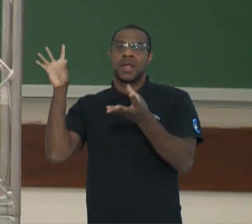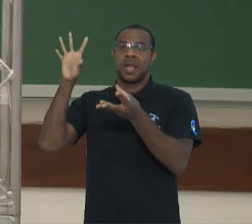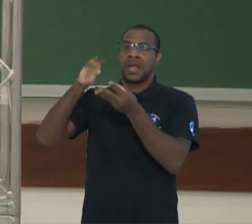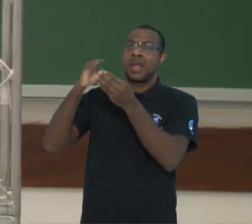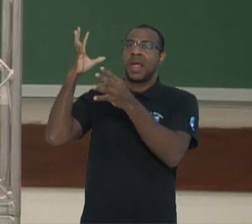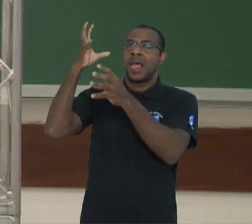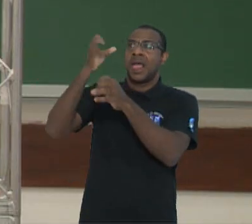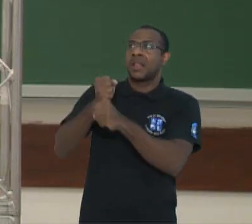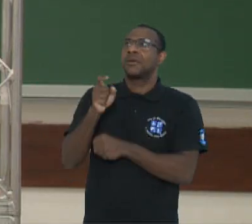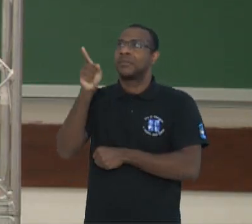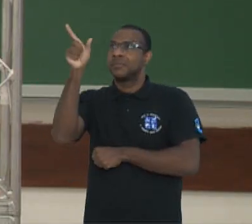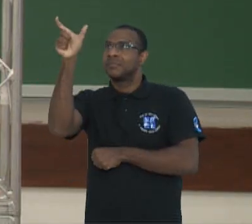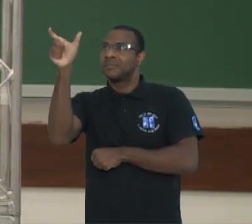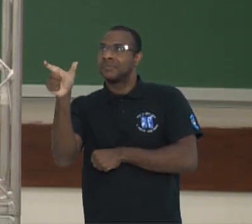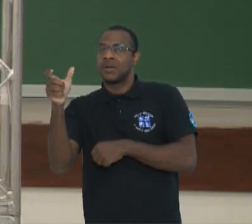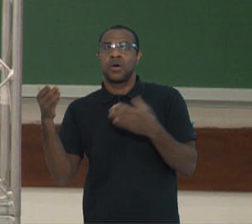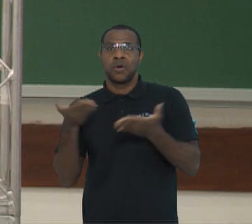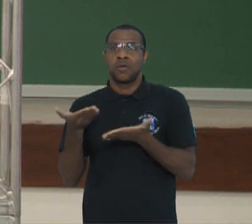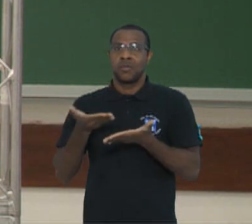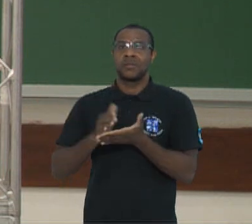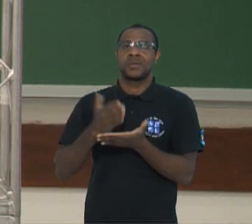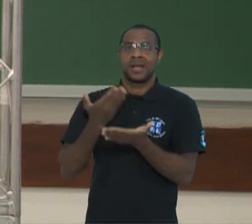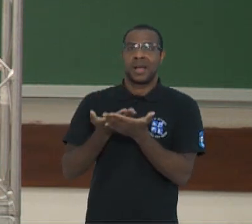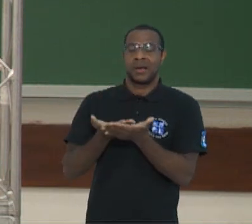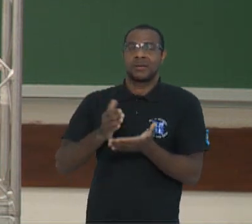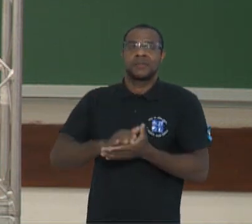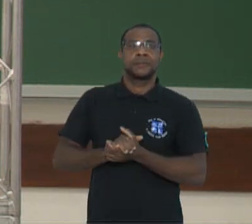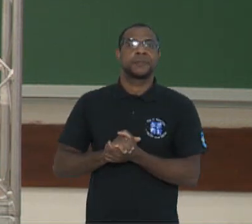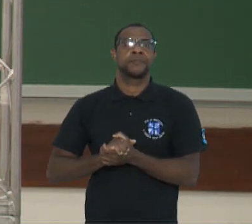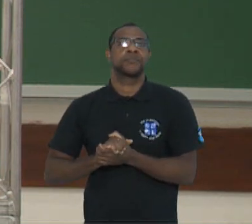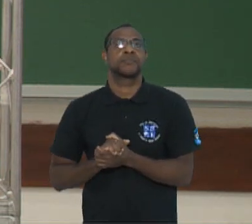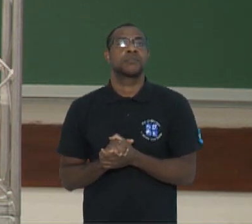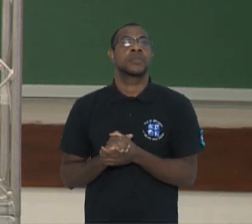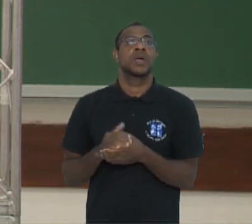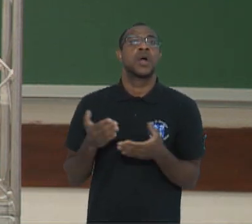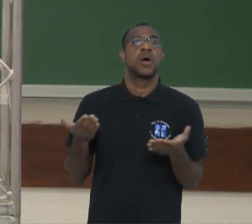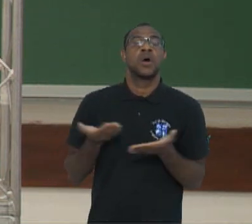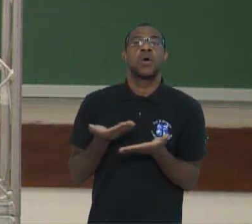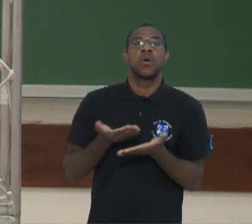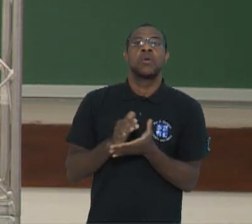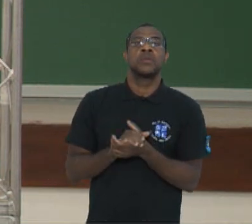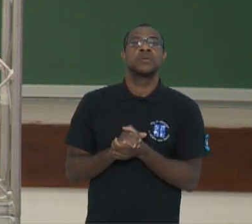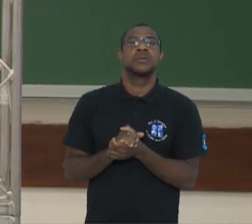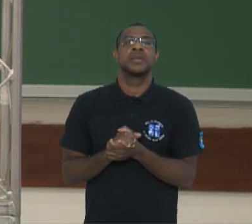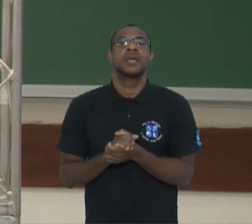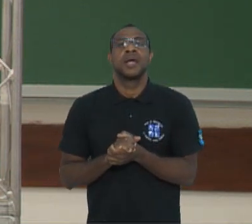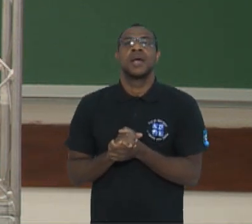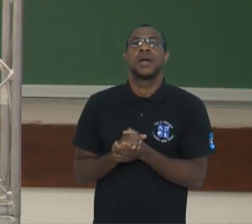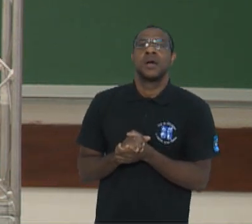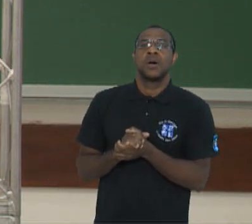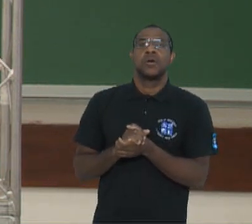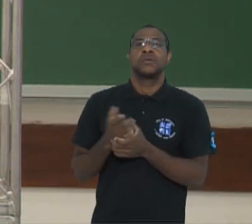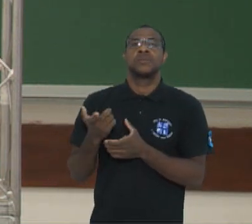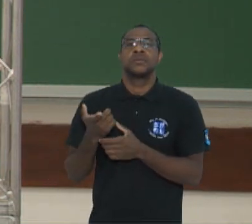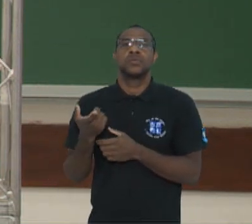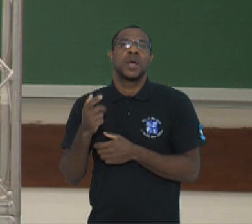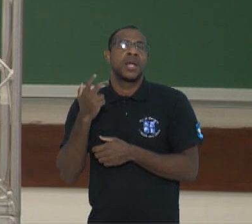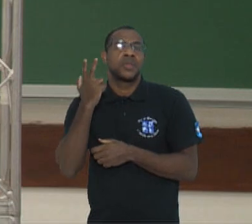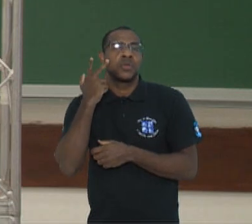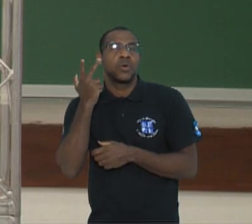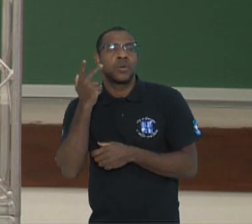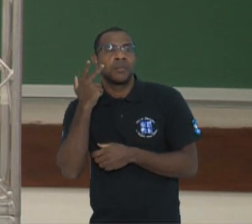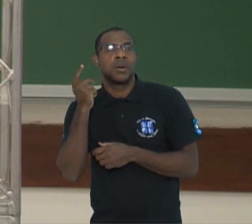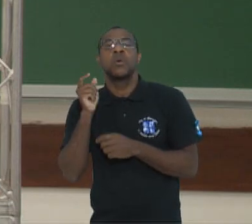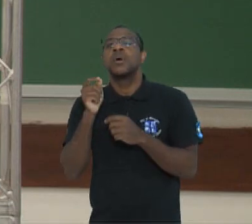né? A gente não tem tanto contato, não é tão comum o postcard, porque numa boa parte sempre vem de fora do país,